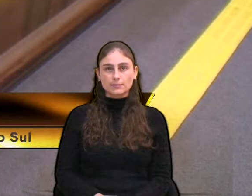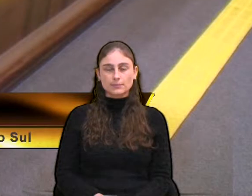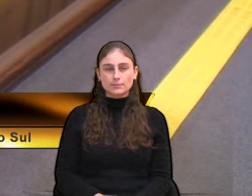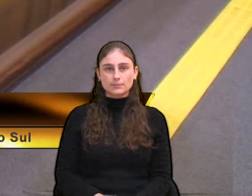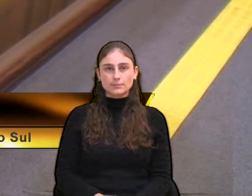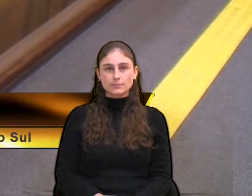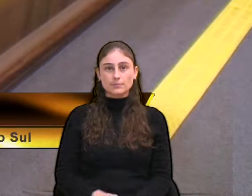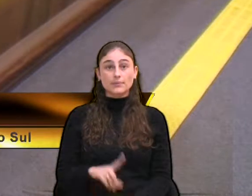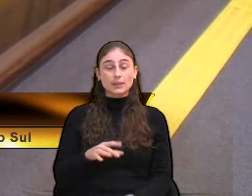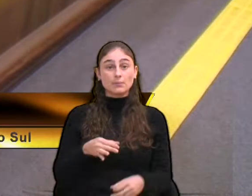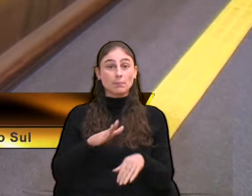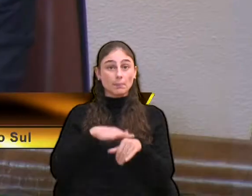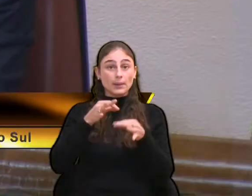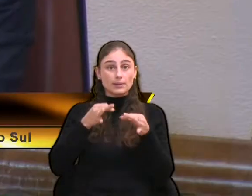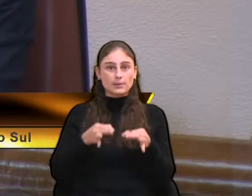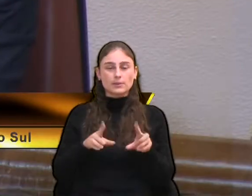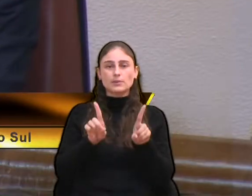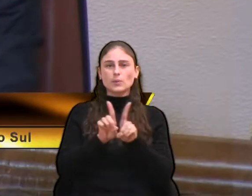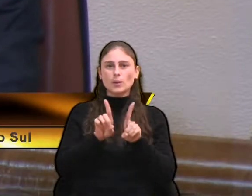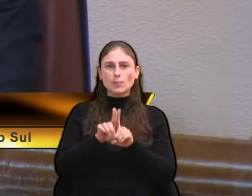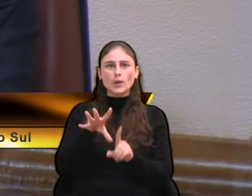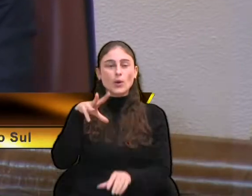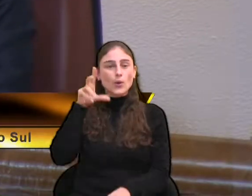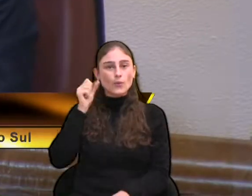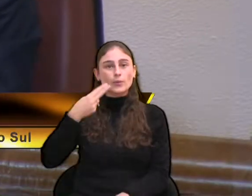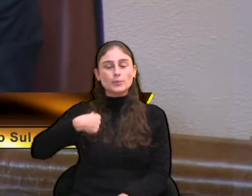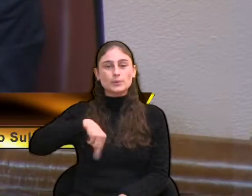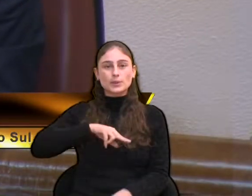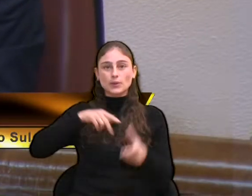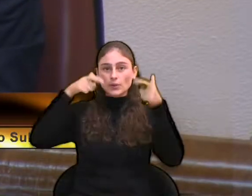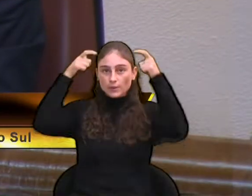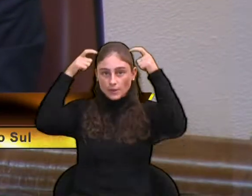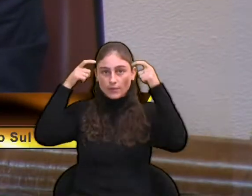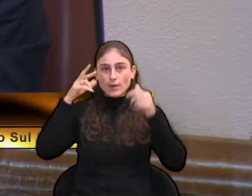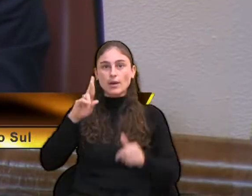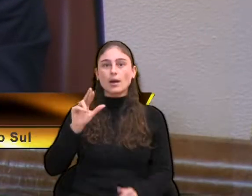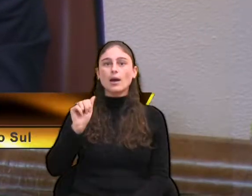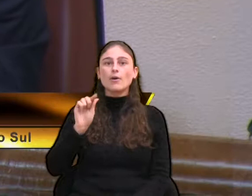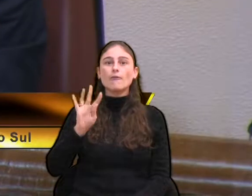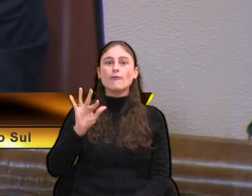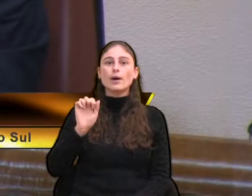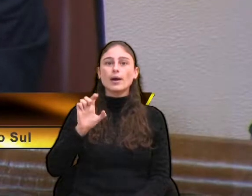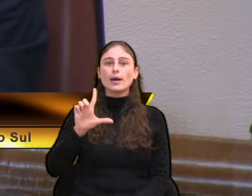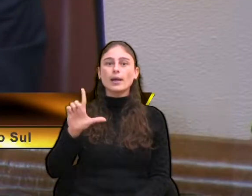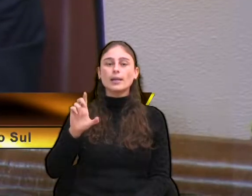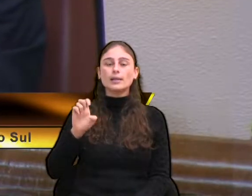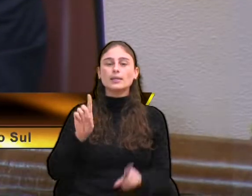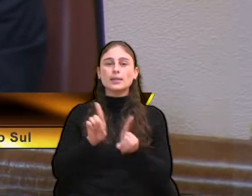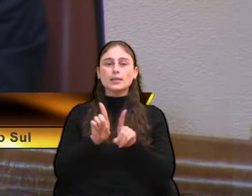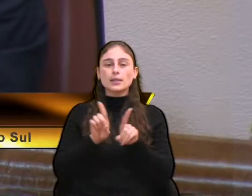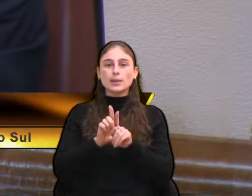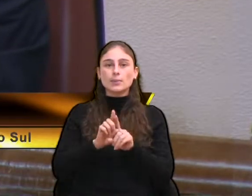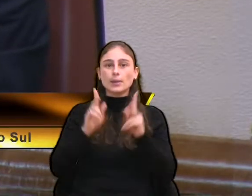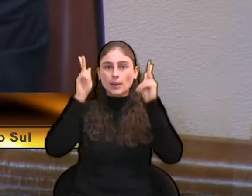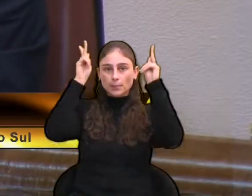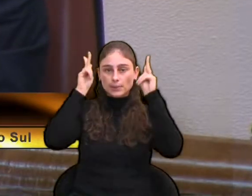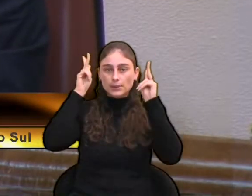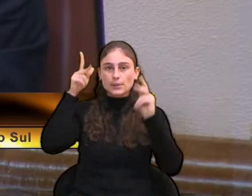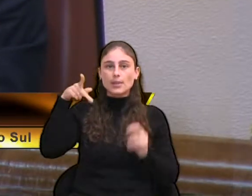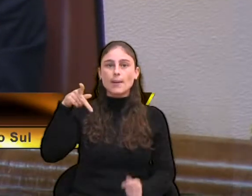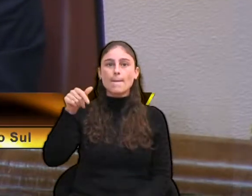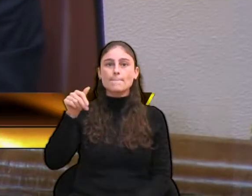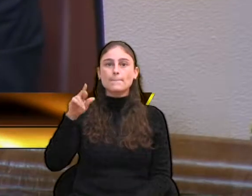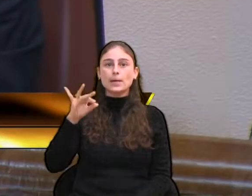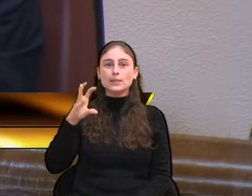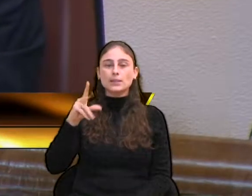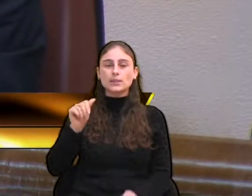Nada mais justo que nós ouvirmos a nossa rainha, Rafaela Galeotto Furlan, acompanhada das suas princesas, Patrícia e Laura, que se